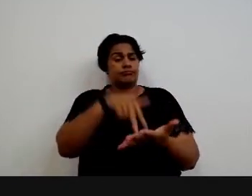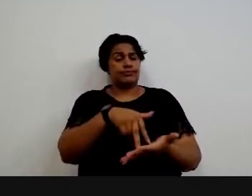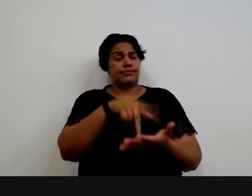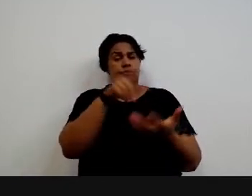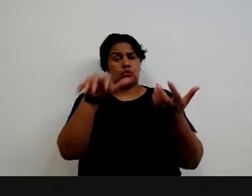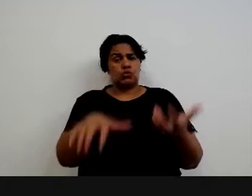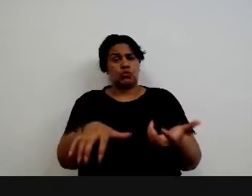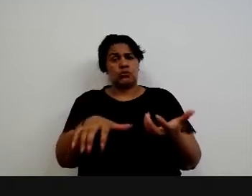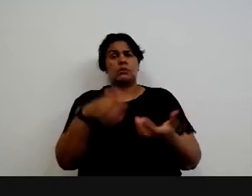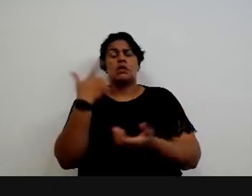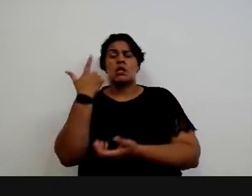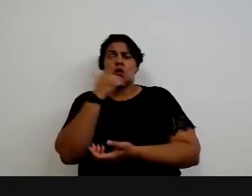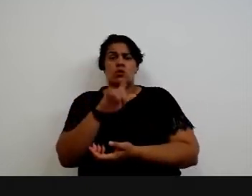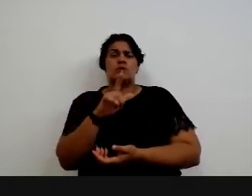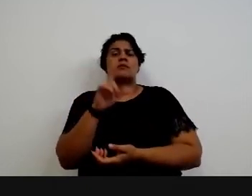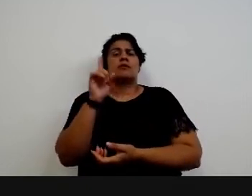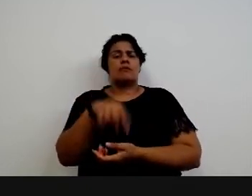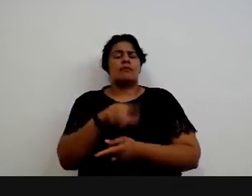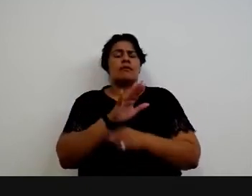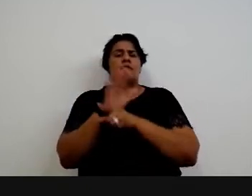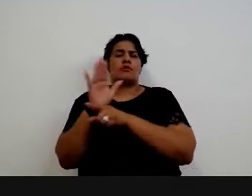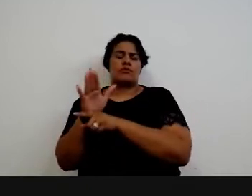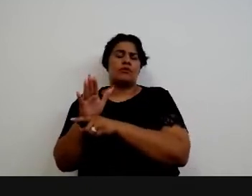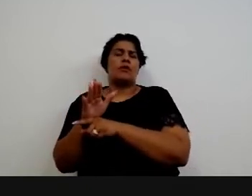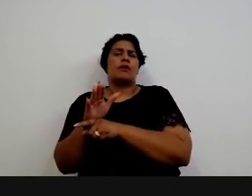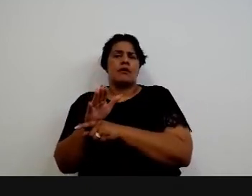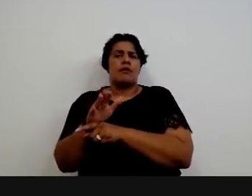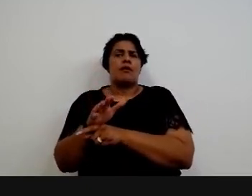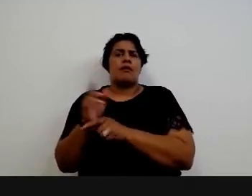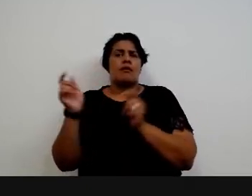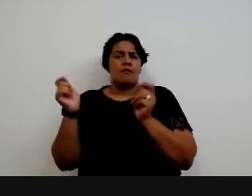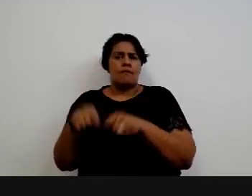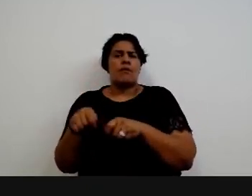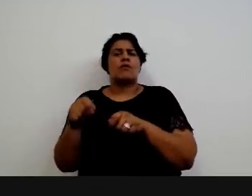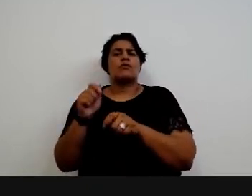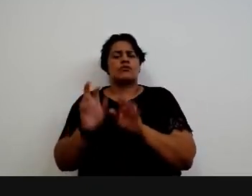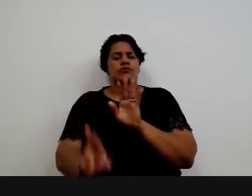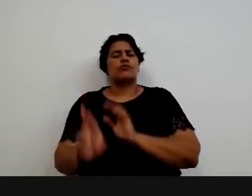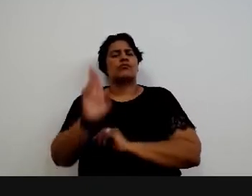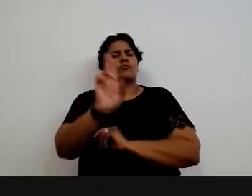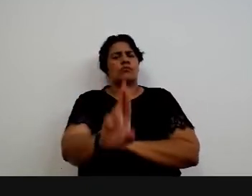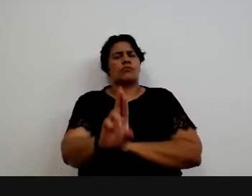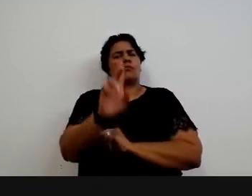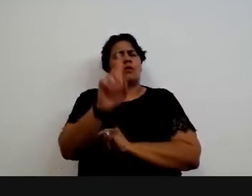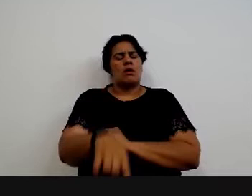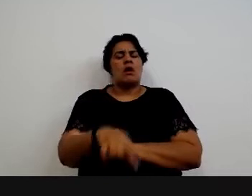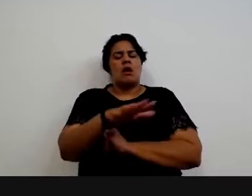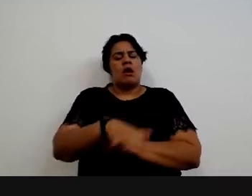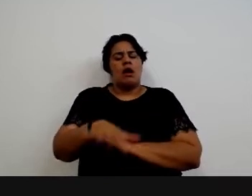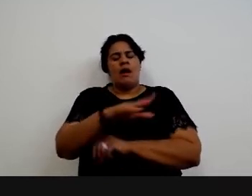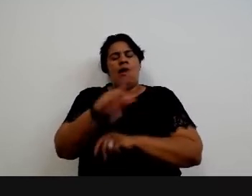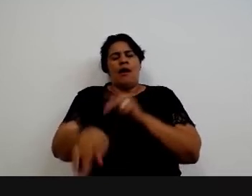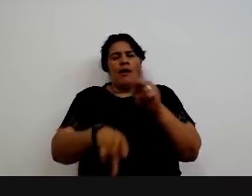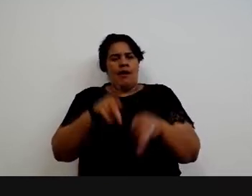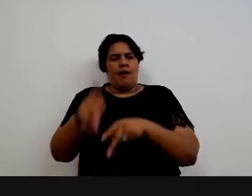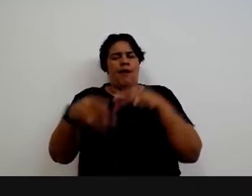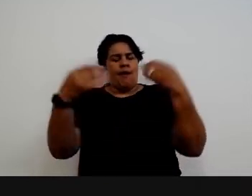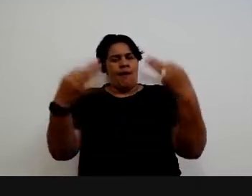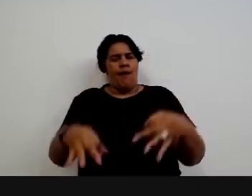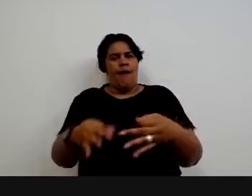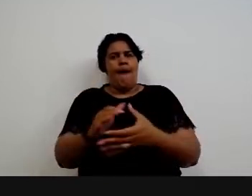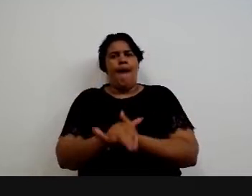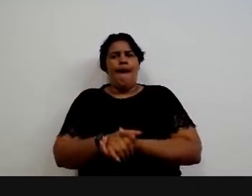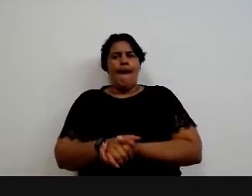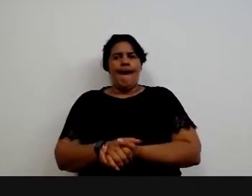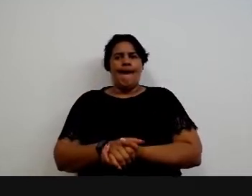né, ele não simplesmente se torne mais um entre tantos, mas que ele se torne realmente um representante daquela população, um representante